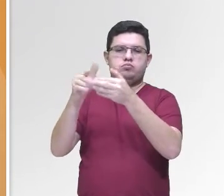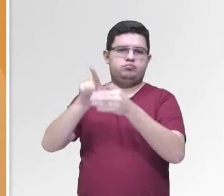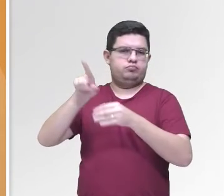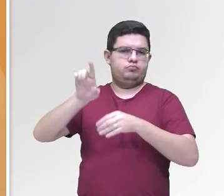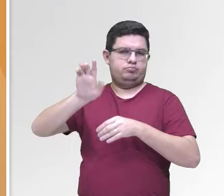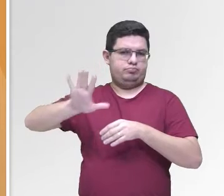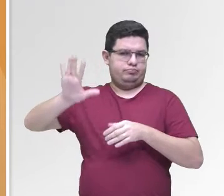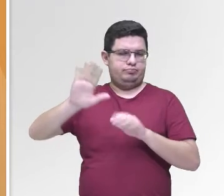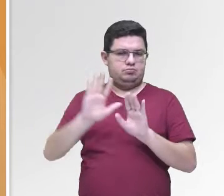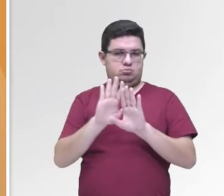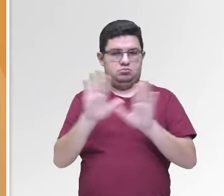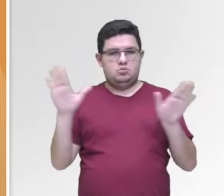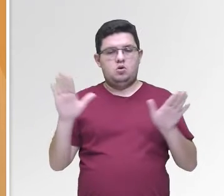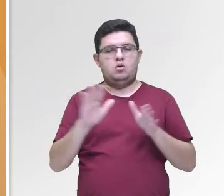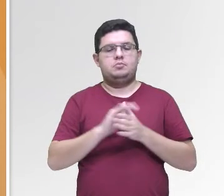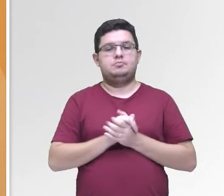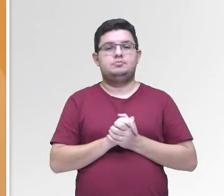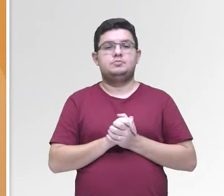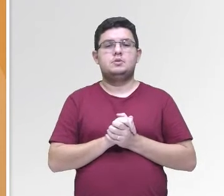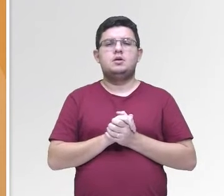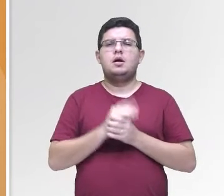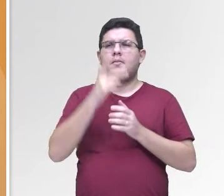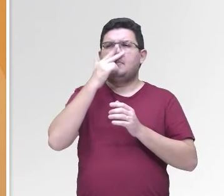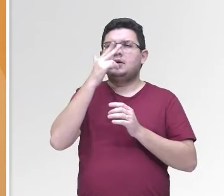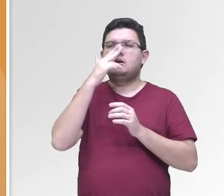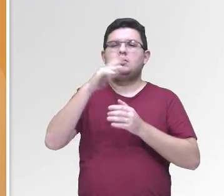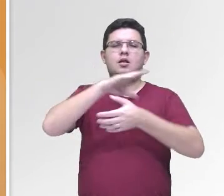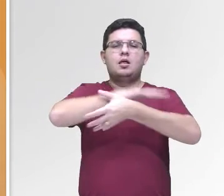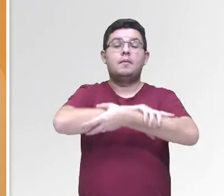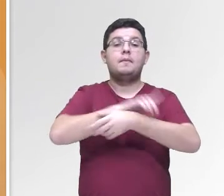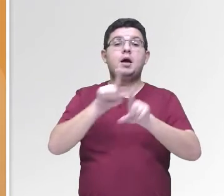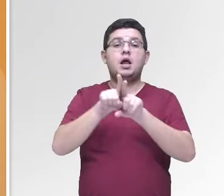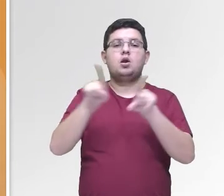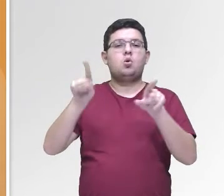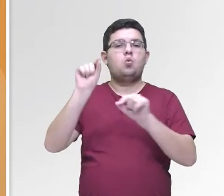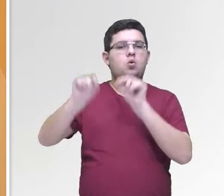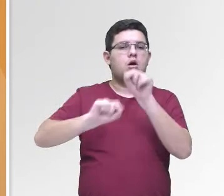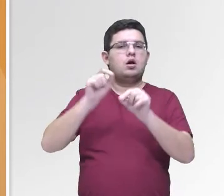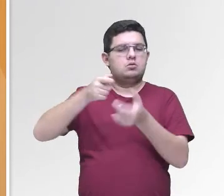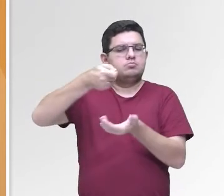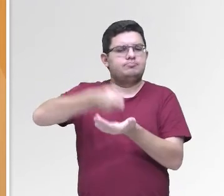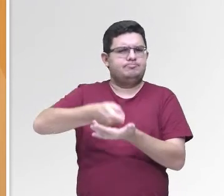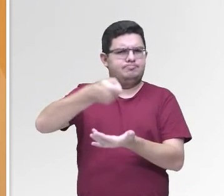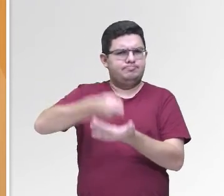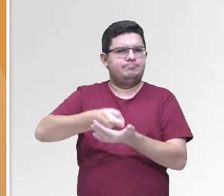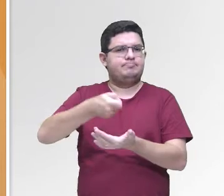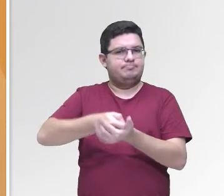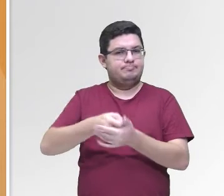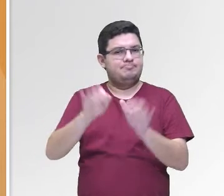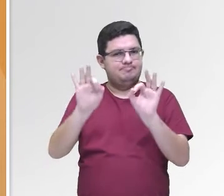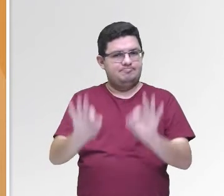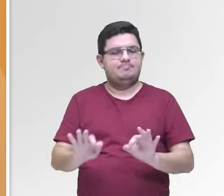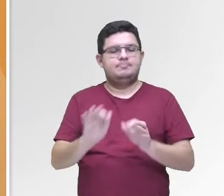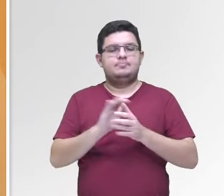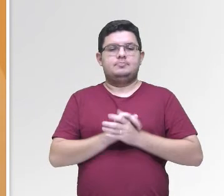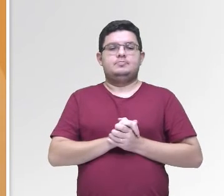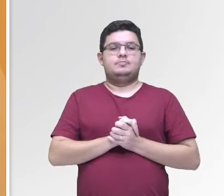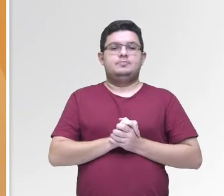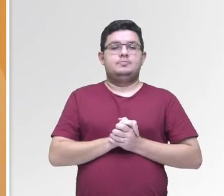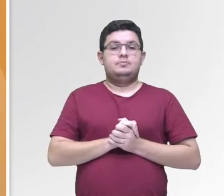pacto entre aspas, porque foi algo meio que forçado, ok? Então,